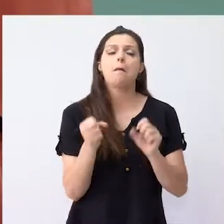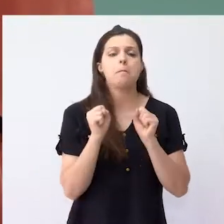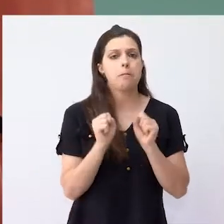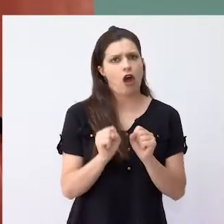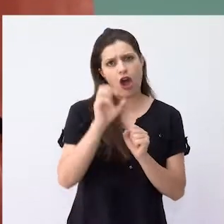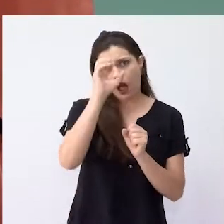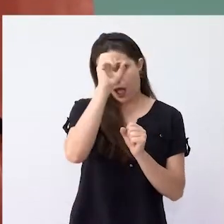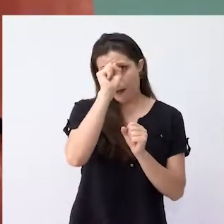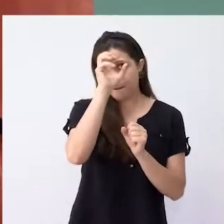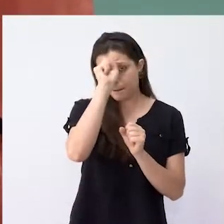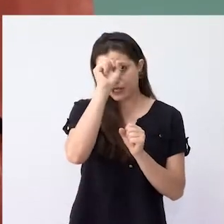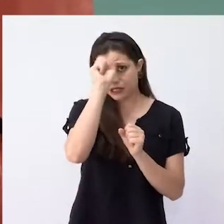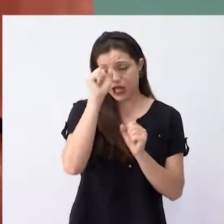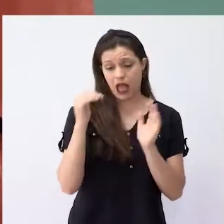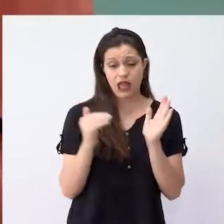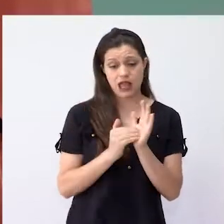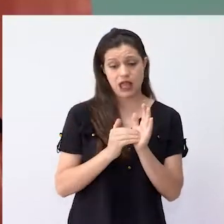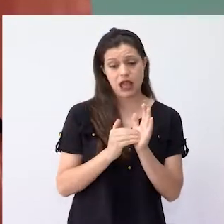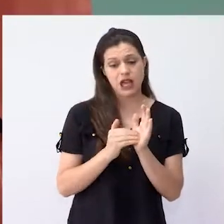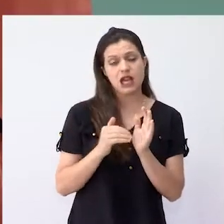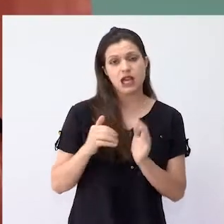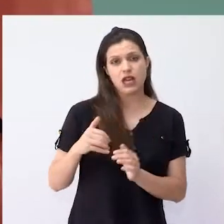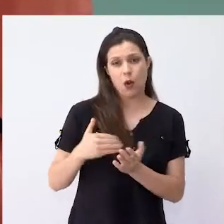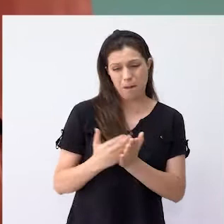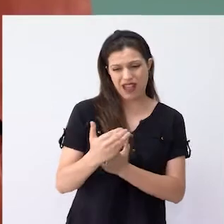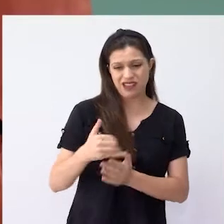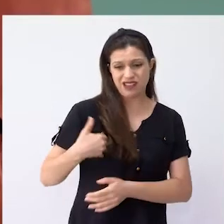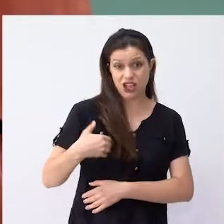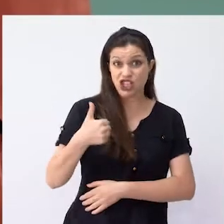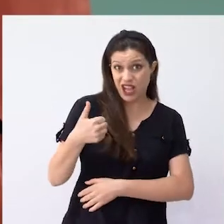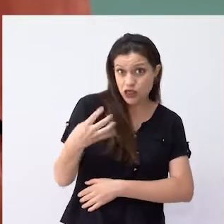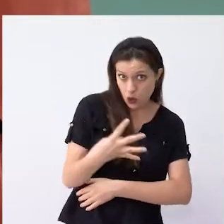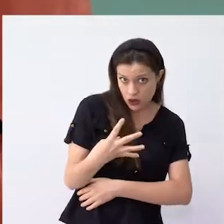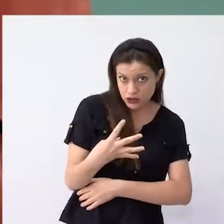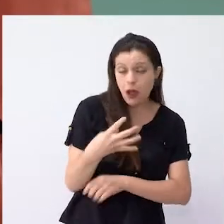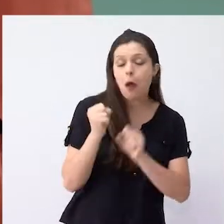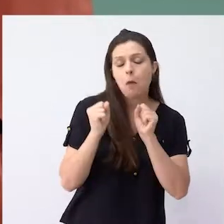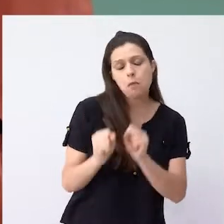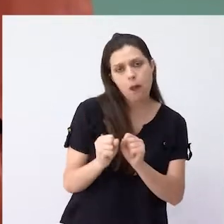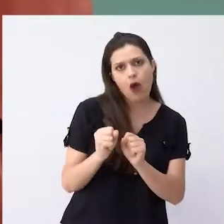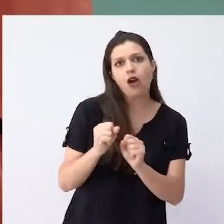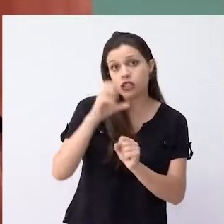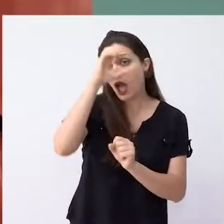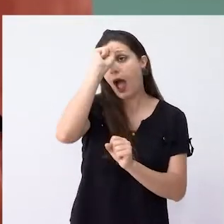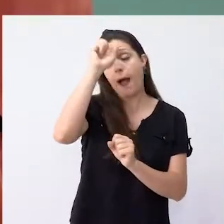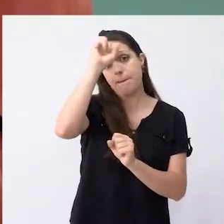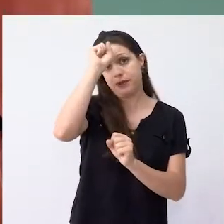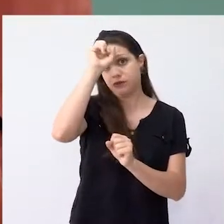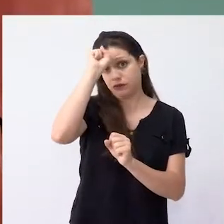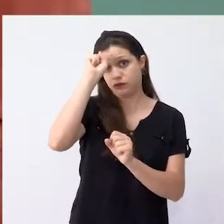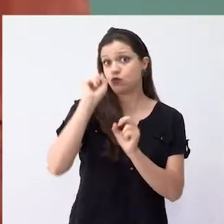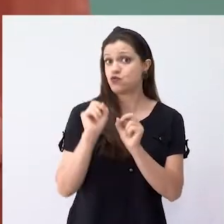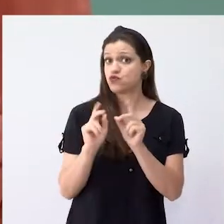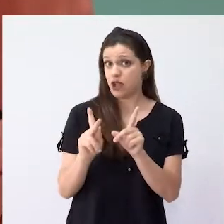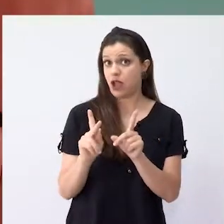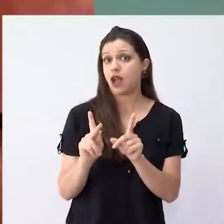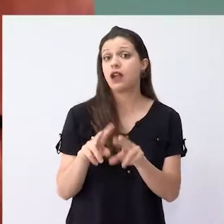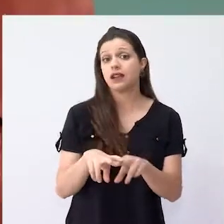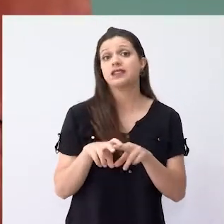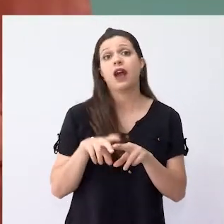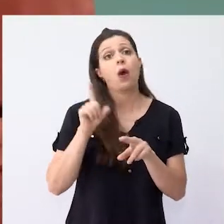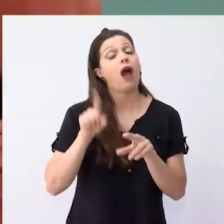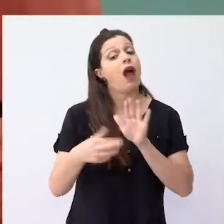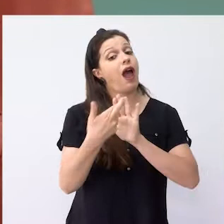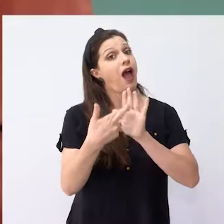pode acontecer a partir dos 14 anos de idade. Então, essas duas faixas etárias são as faixas etárias que norteiam o